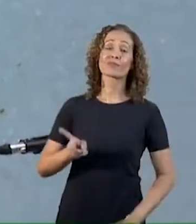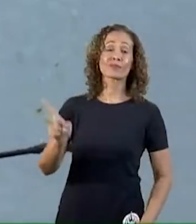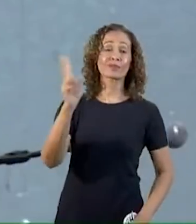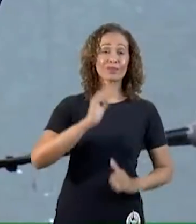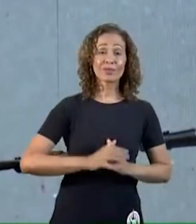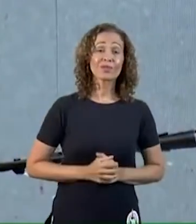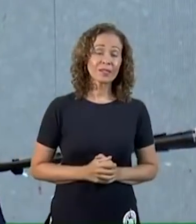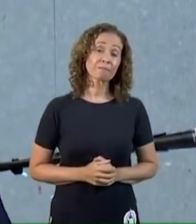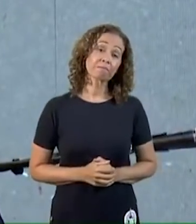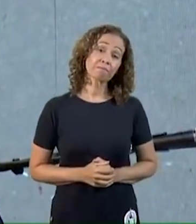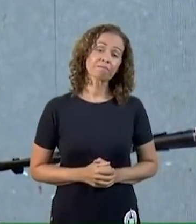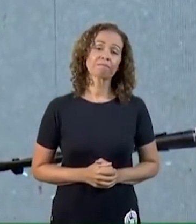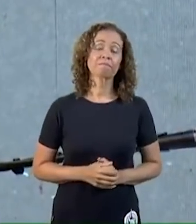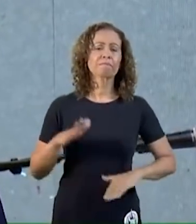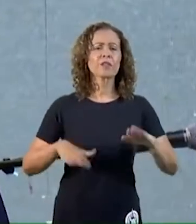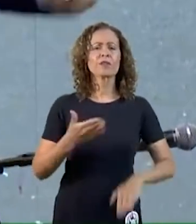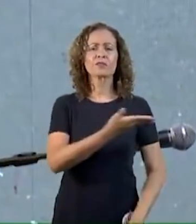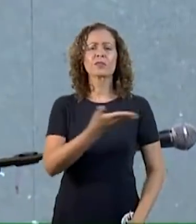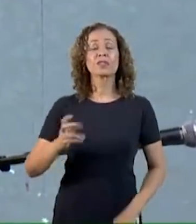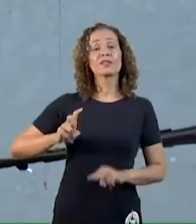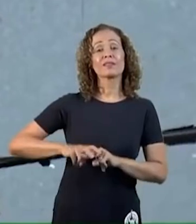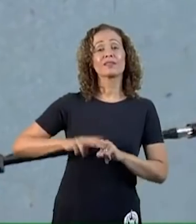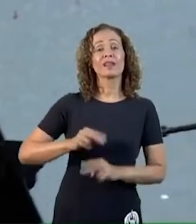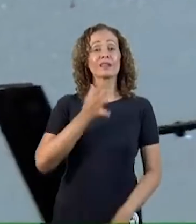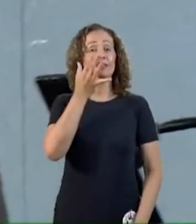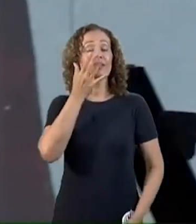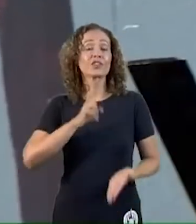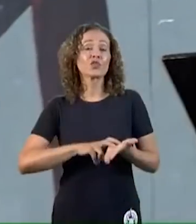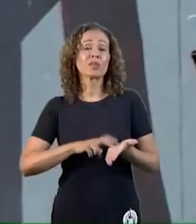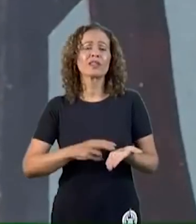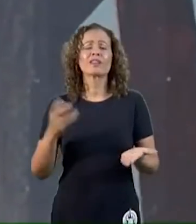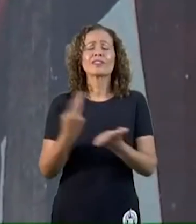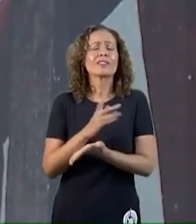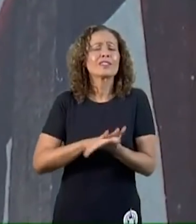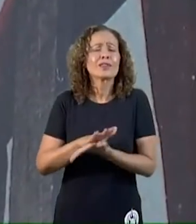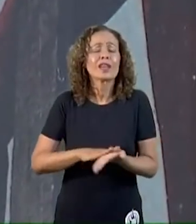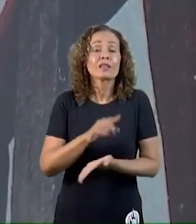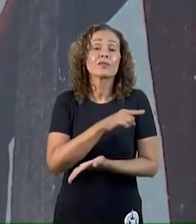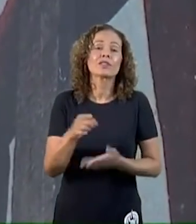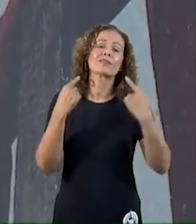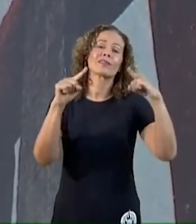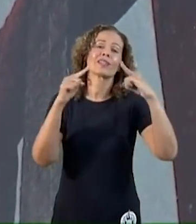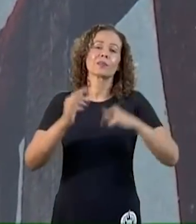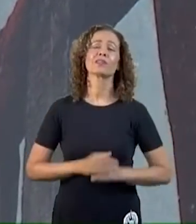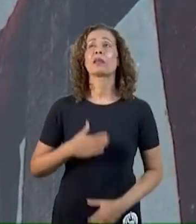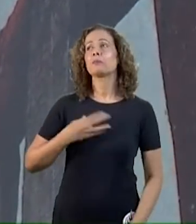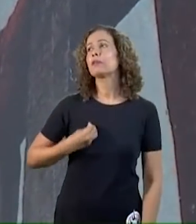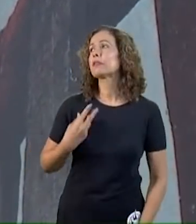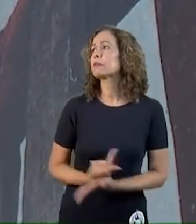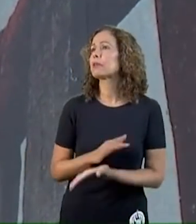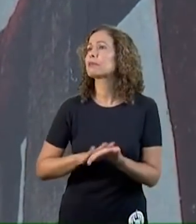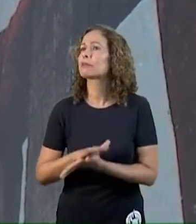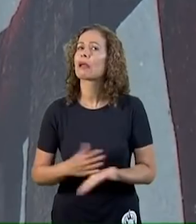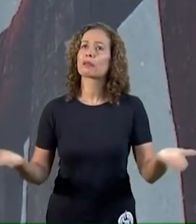aqui nessa manhã, aconteceu nada com você e você está reclamando: ai, minha vida nada acontece. Ô, abençoado, se não acontece nada,